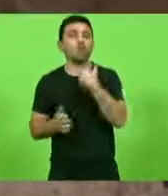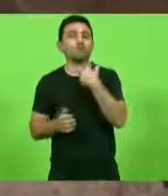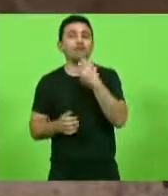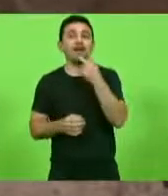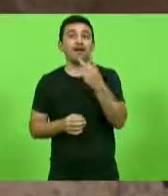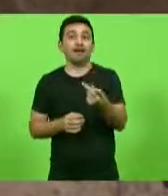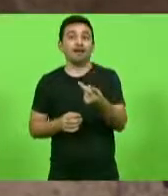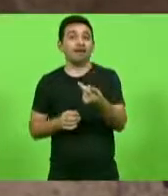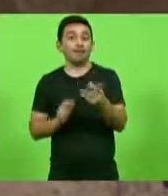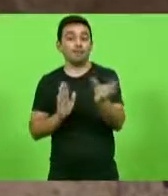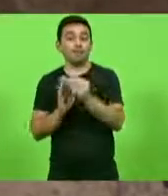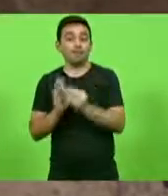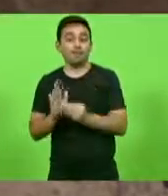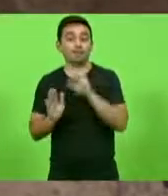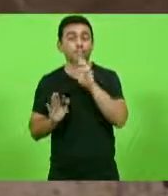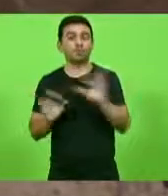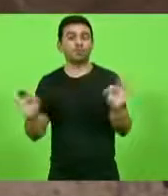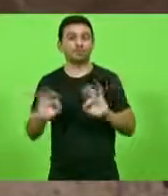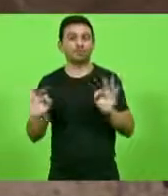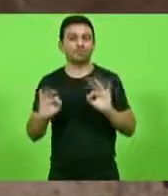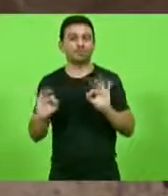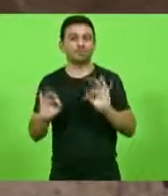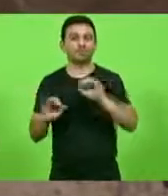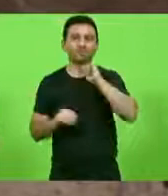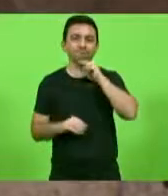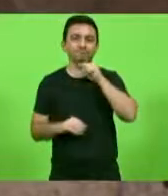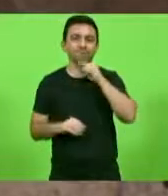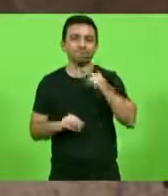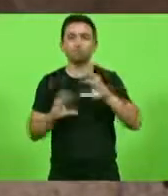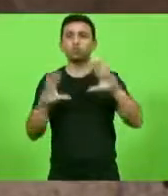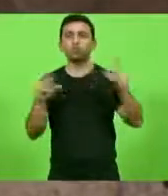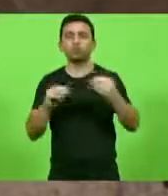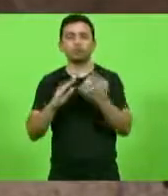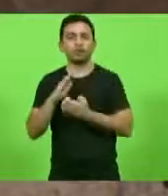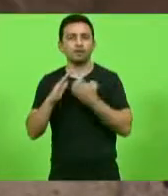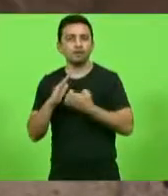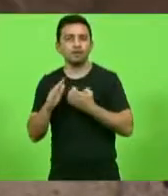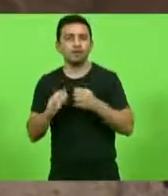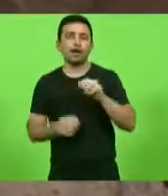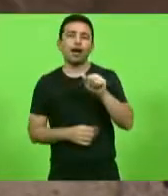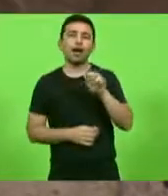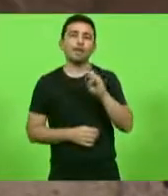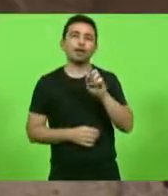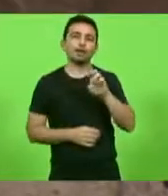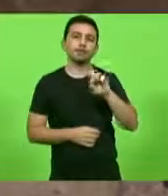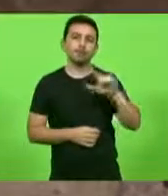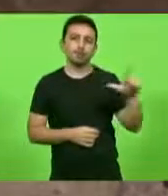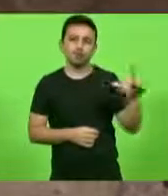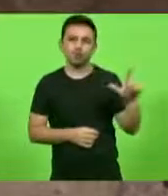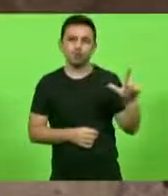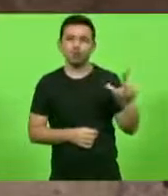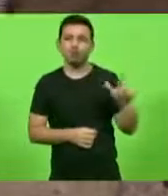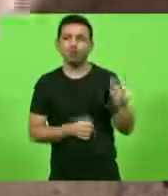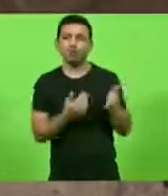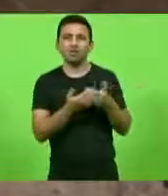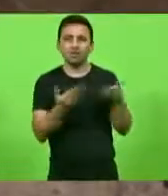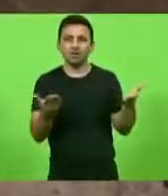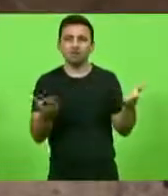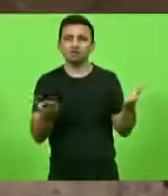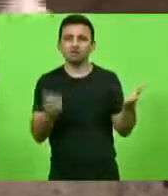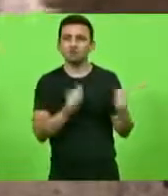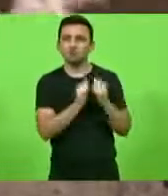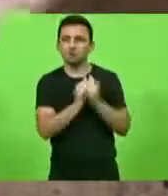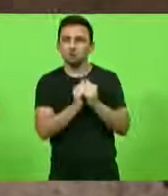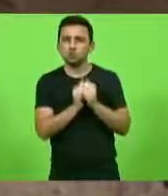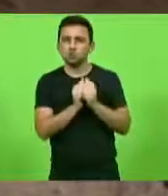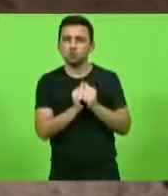não atingir o resultado e a expectativa que todos os pequenos, como a Brasel, que o deputado João Amin citou aqui, que tiveram conosco e